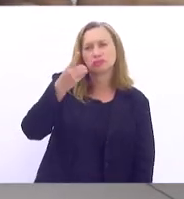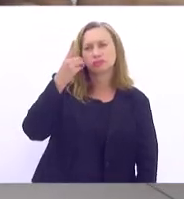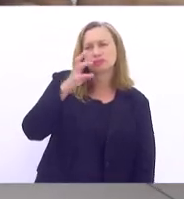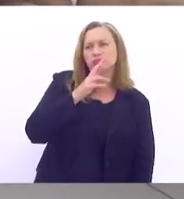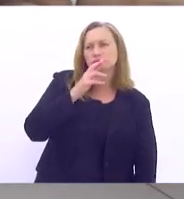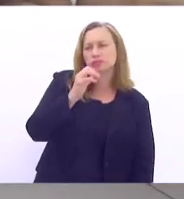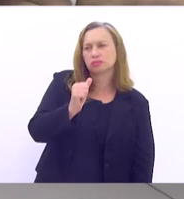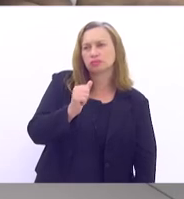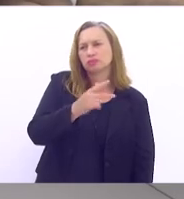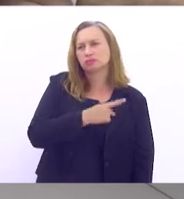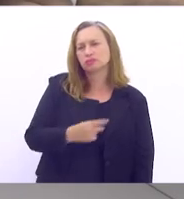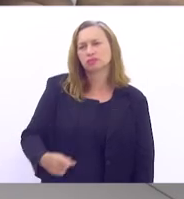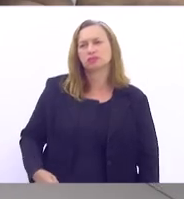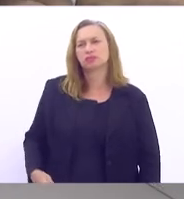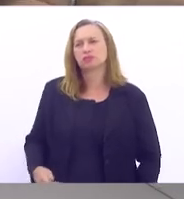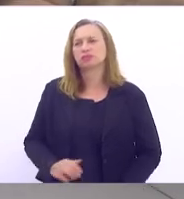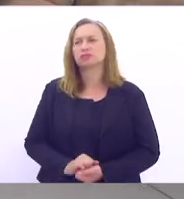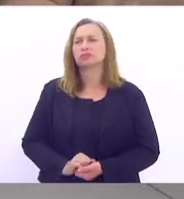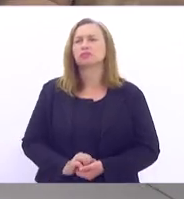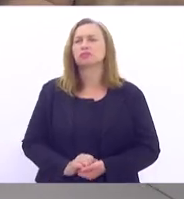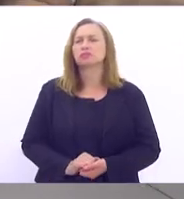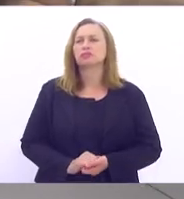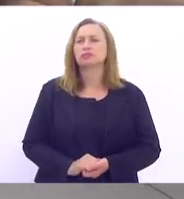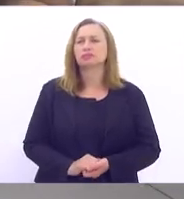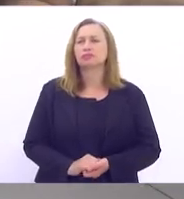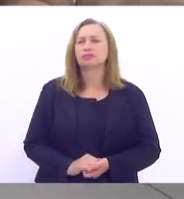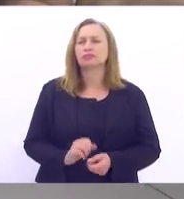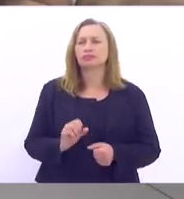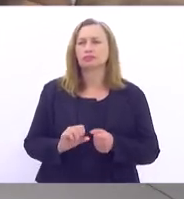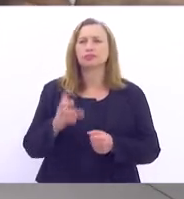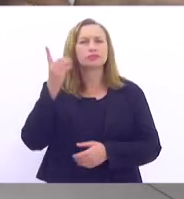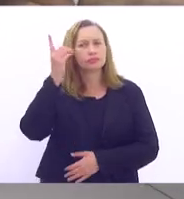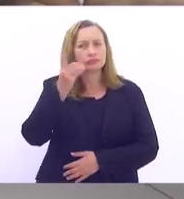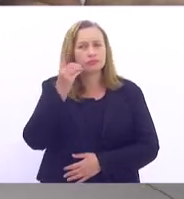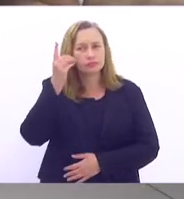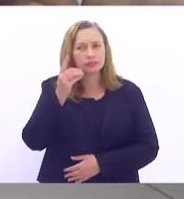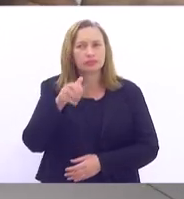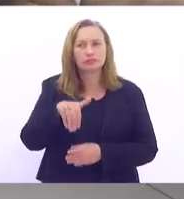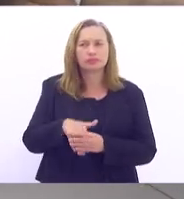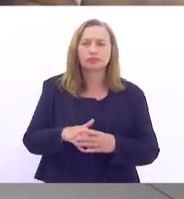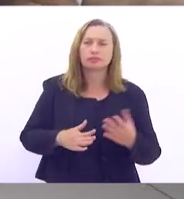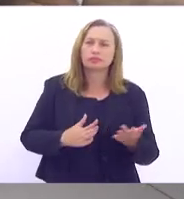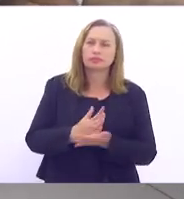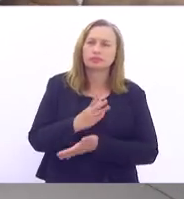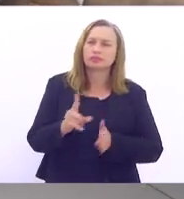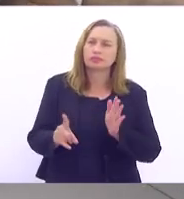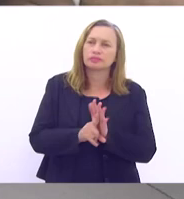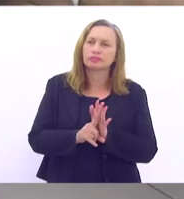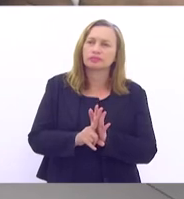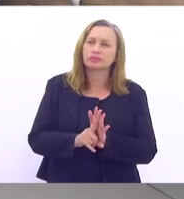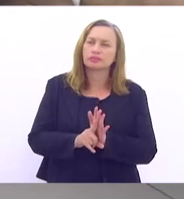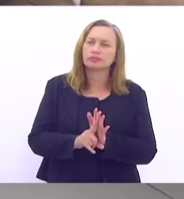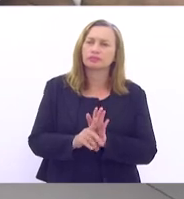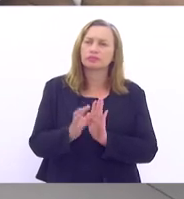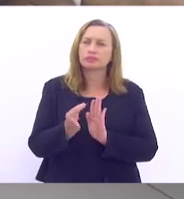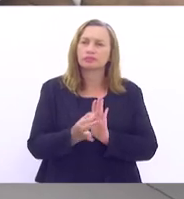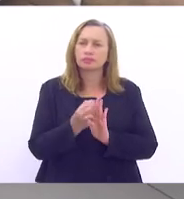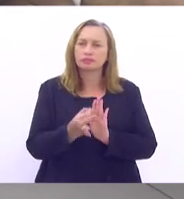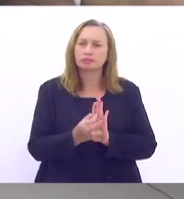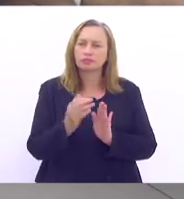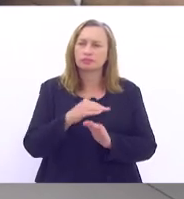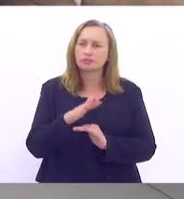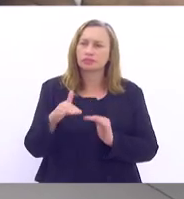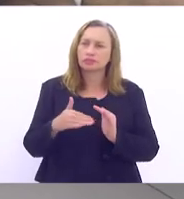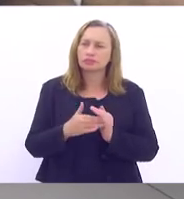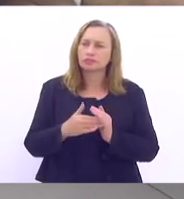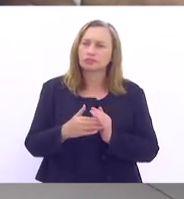Amorim, presidente, eu consegui convencer os deputados a votarem a favor da lei, argumentando que nós todos estávamos votando